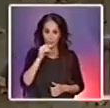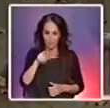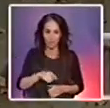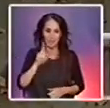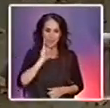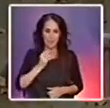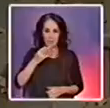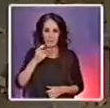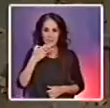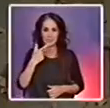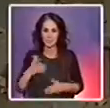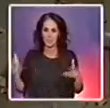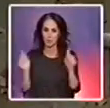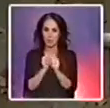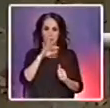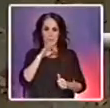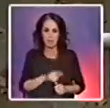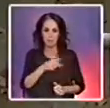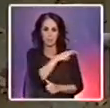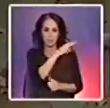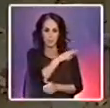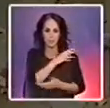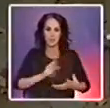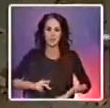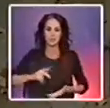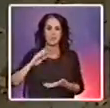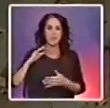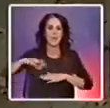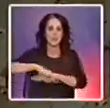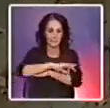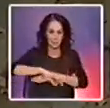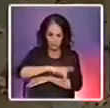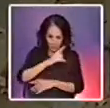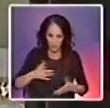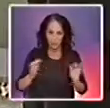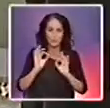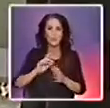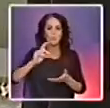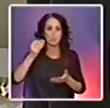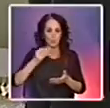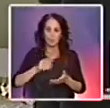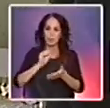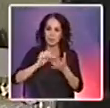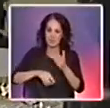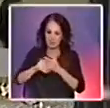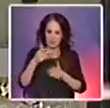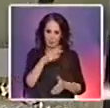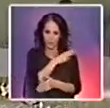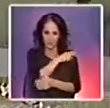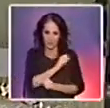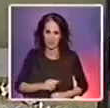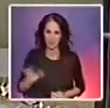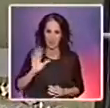Patrícia veio acompanhada pela mãe à Faculdade de Arquitetura da Universidade do Porto para fazer a matrícula. Olá, bom dia. Vai-se